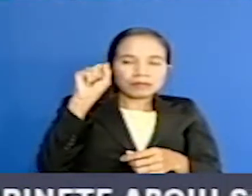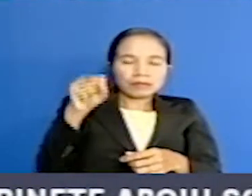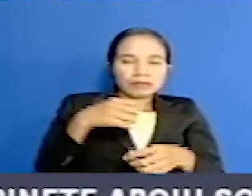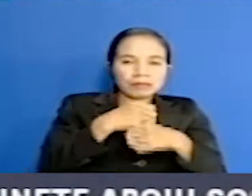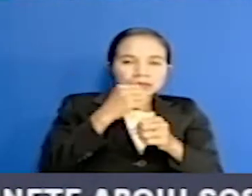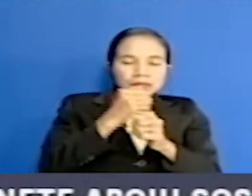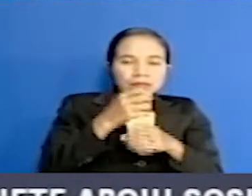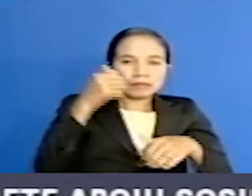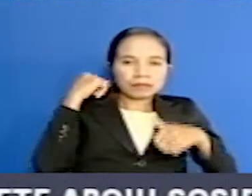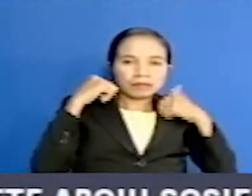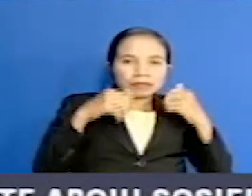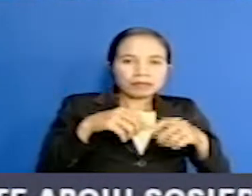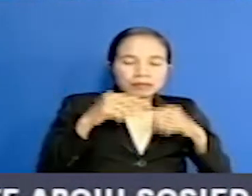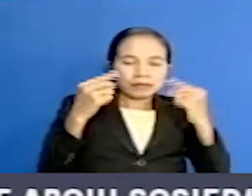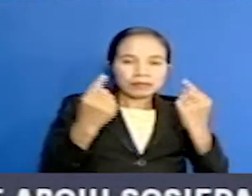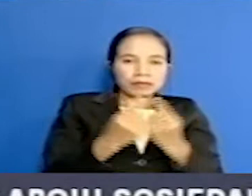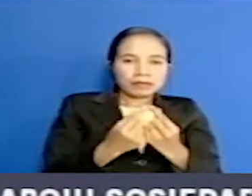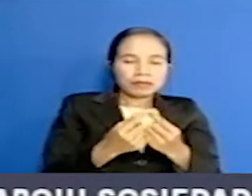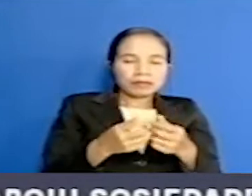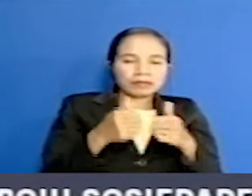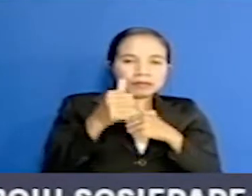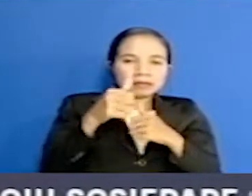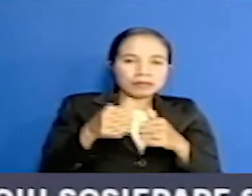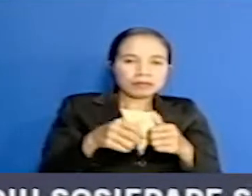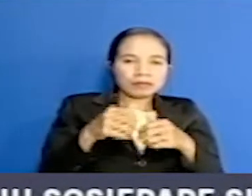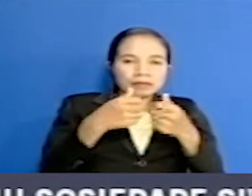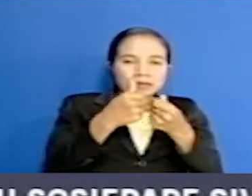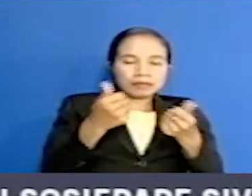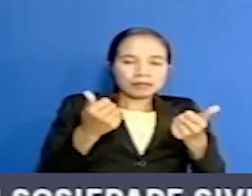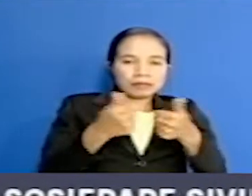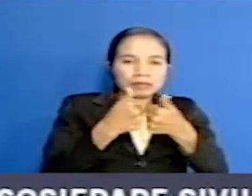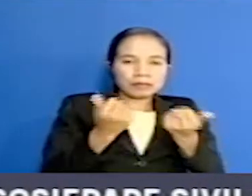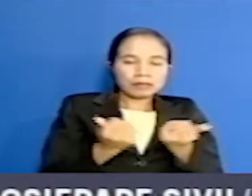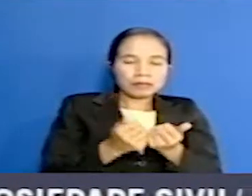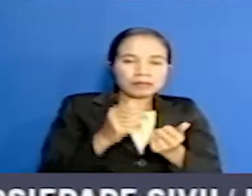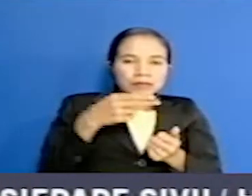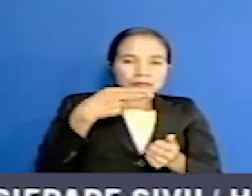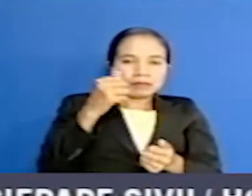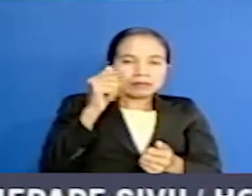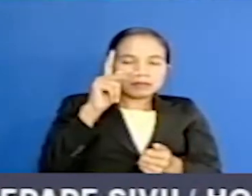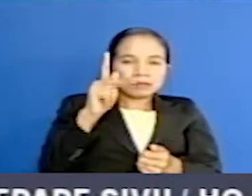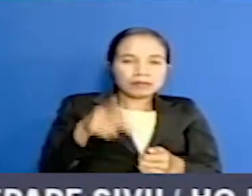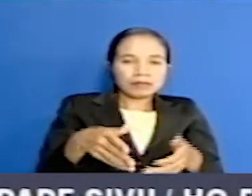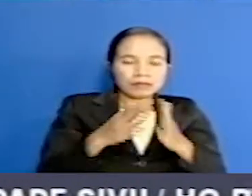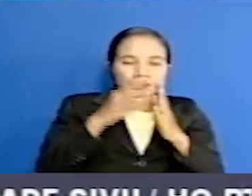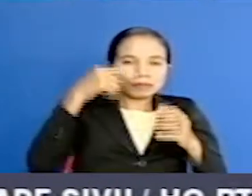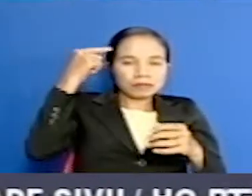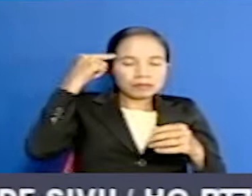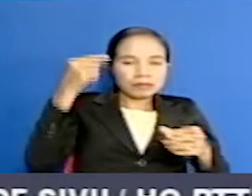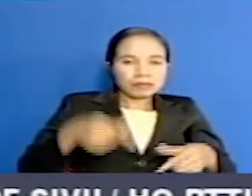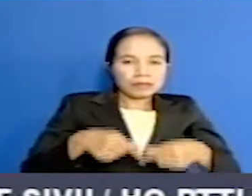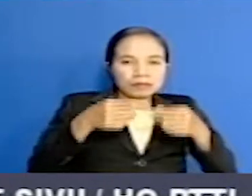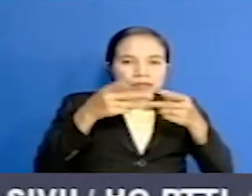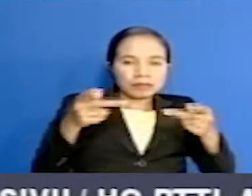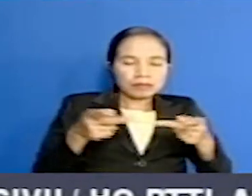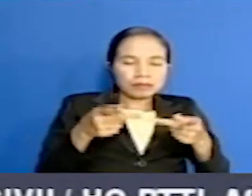Equipa Centro Hactuir Associação Hac Noazar lihusi conferência imprensa ia sexta-feira. O subgoverno atu oferece fatin